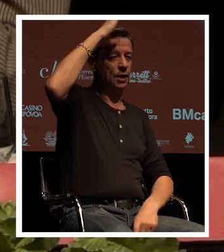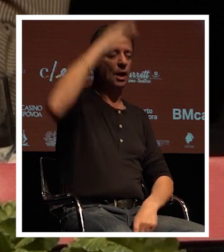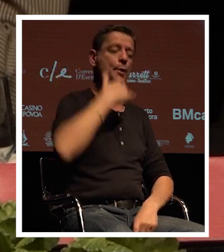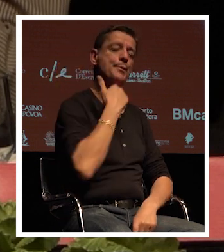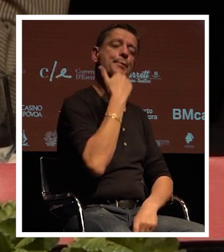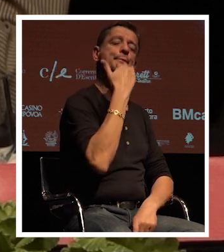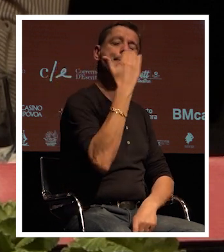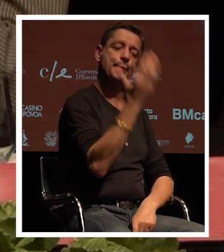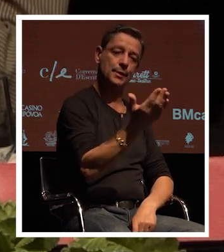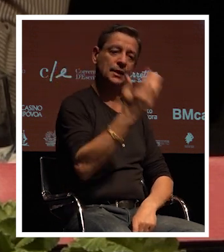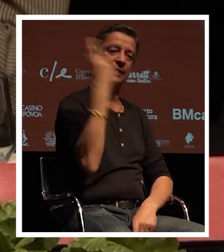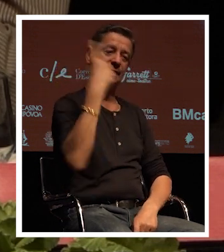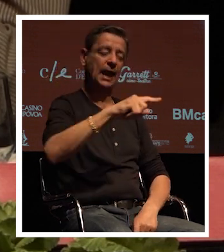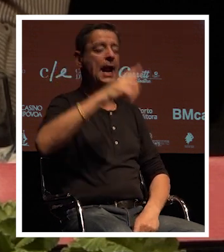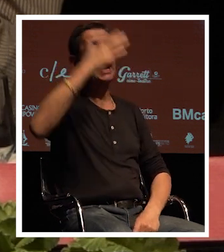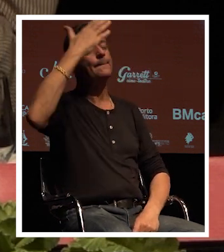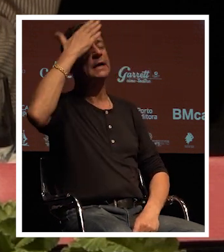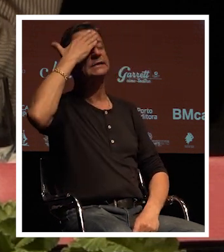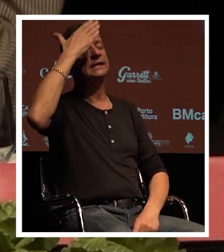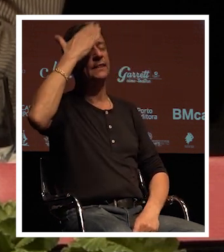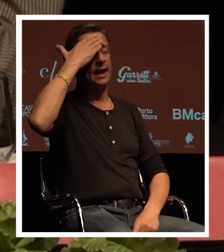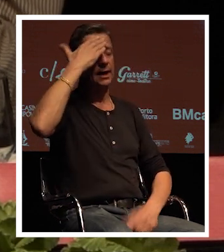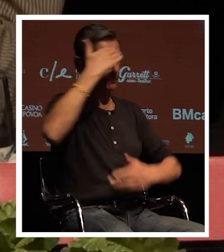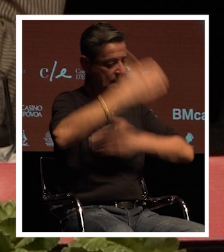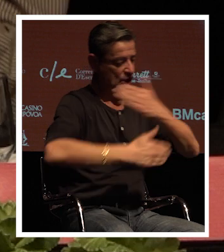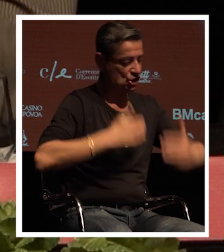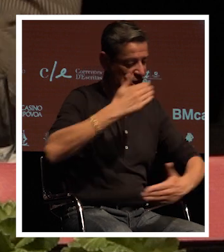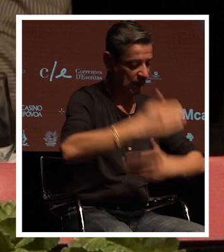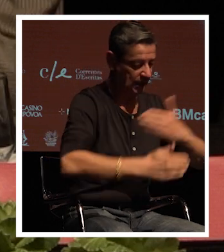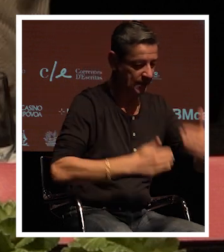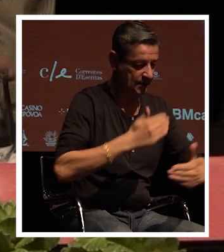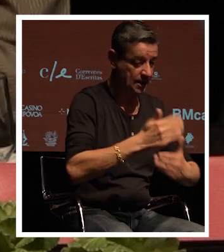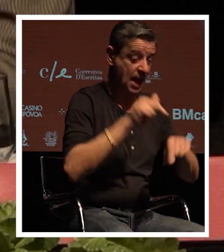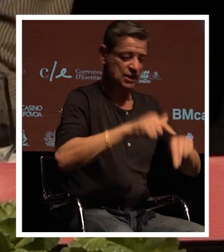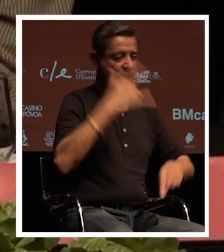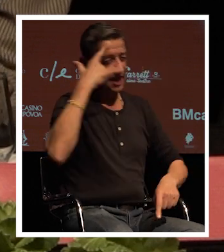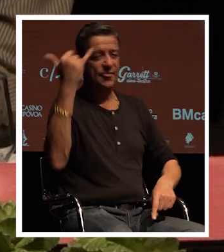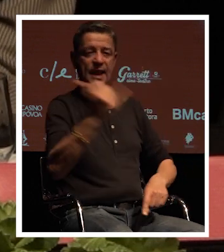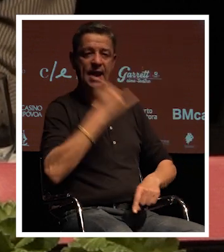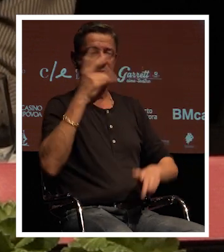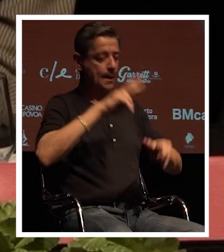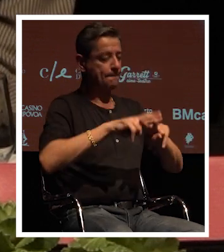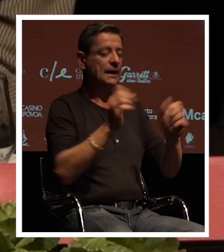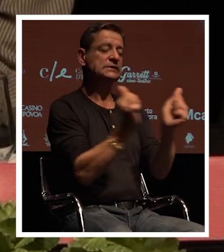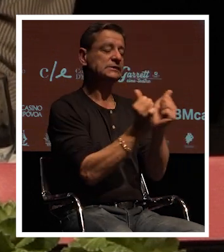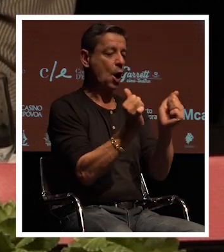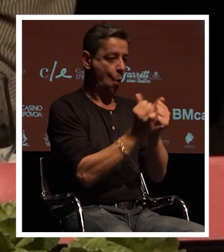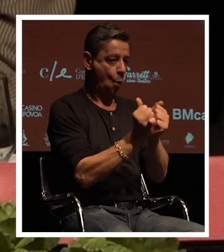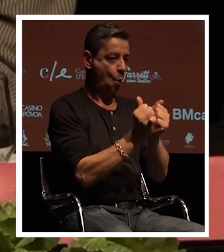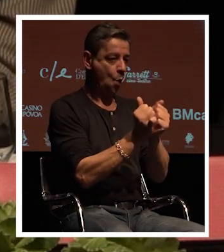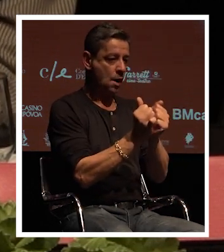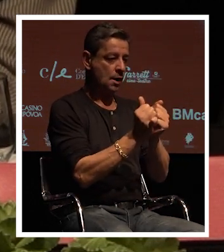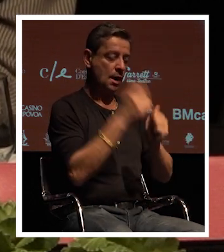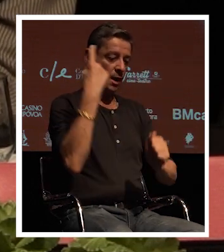a capacidade de agir E esta ideia da prisão